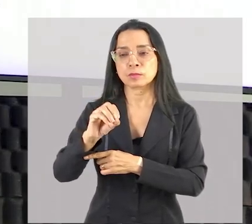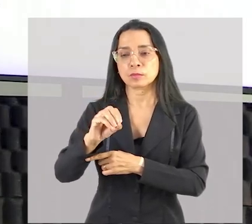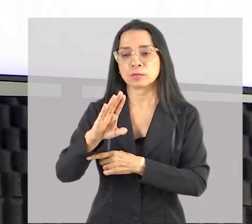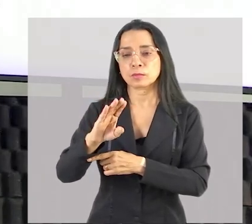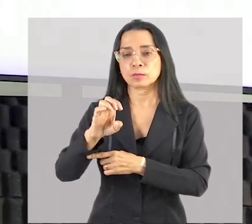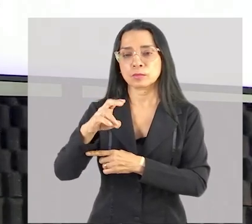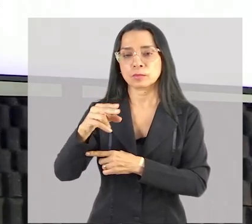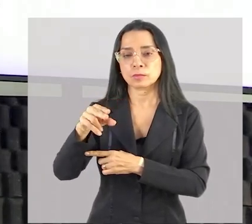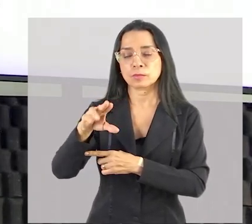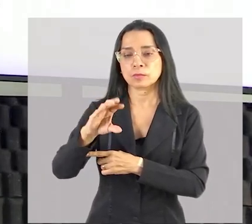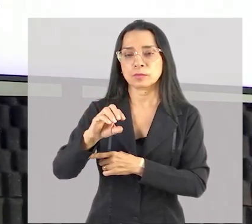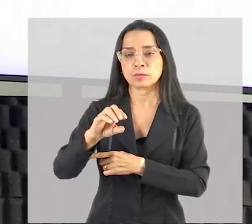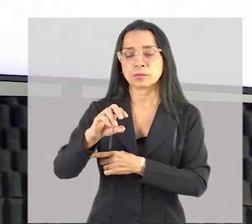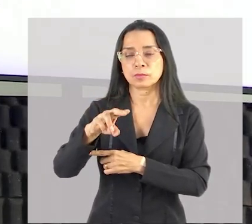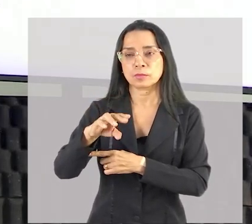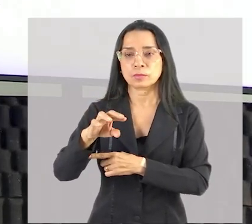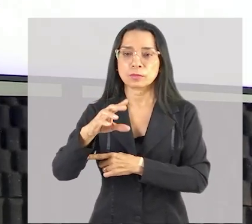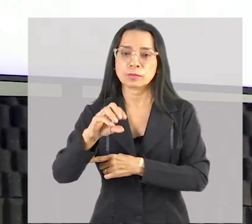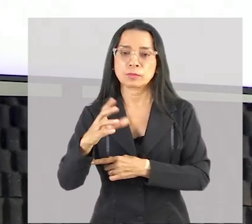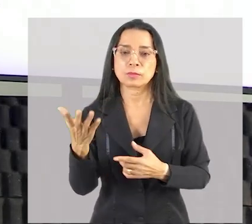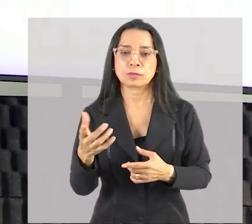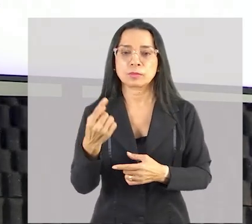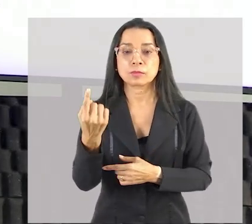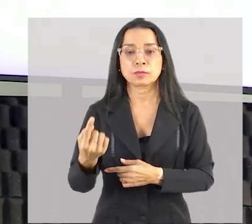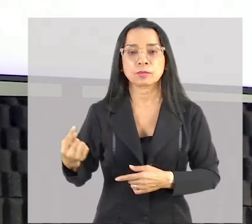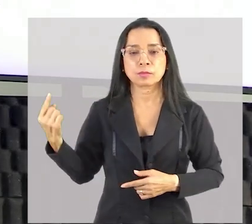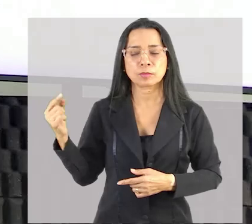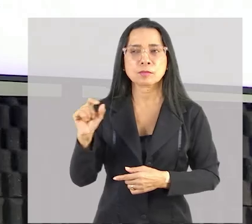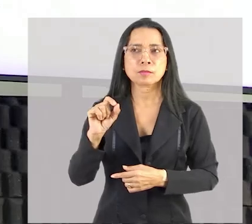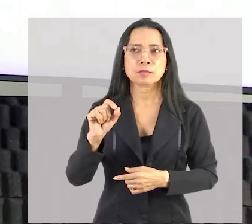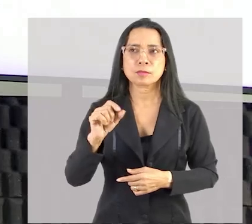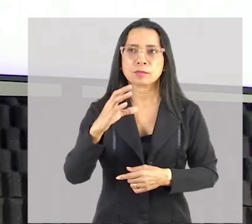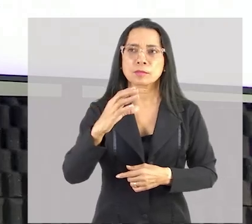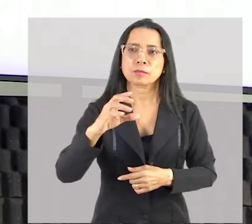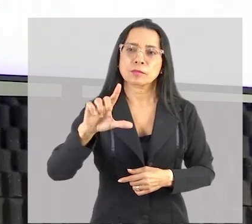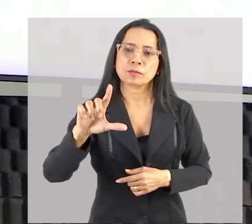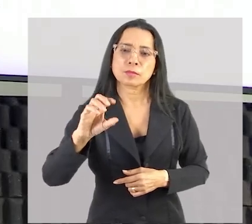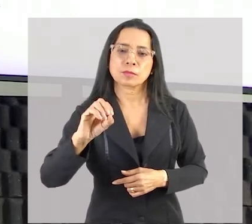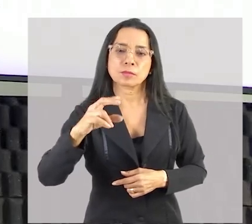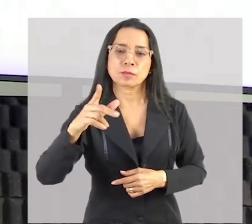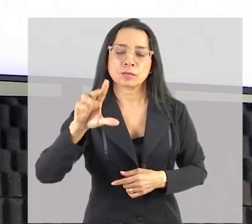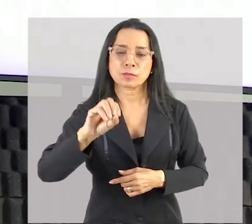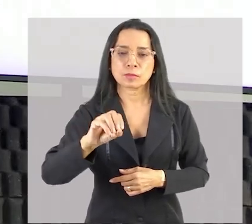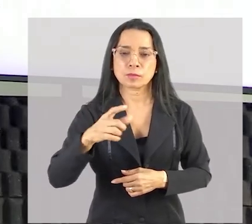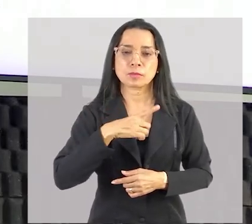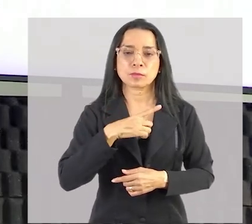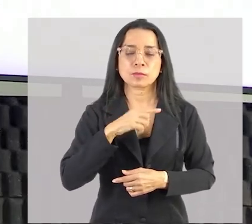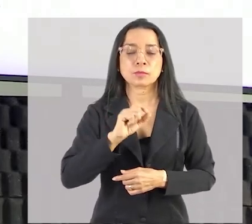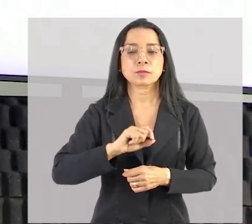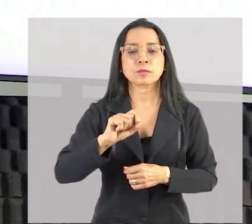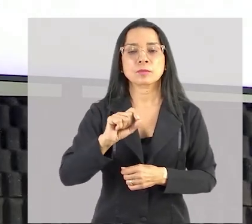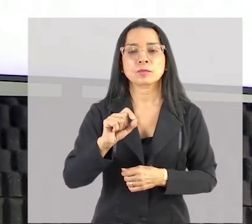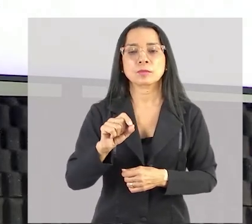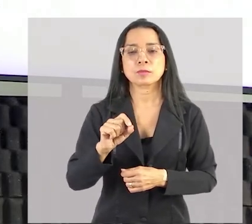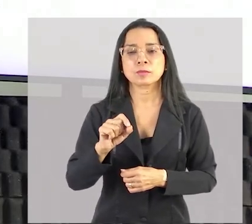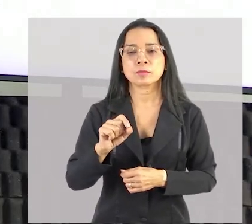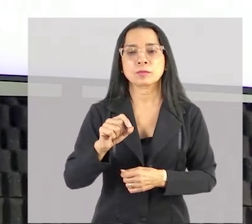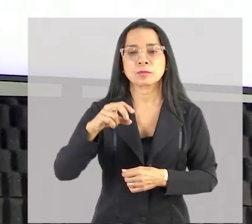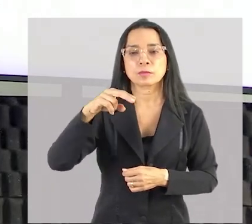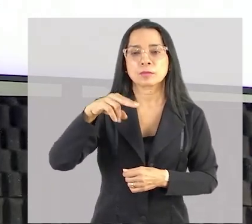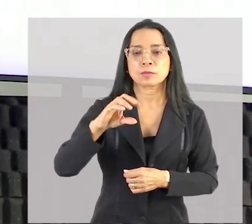cloração do nitrobenzeno? Ah, para ser uma cloração do nitrobenzeno, eu teria que ter o nitrobenzeno, né? Concorda